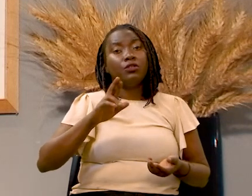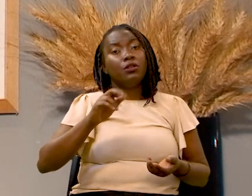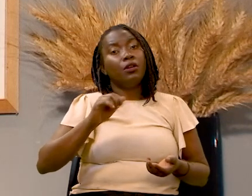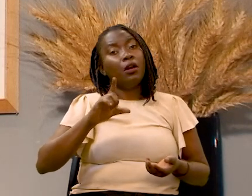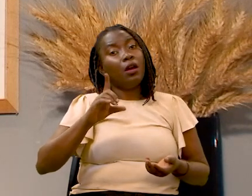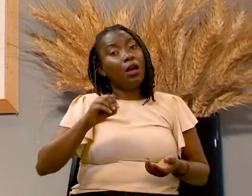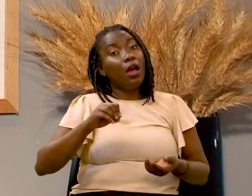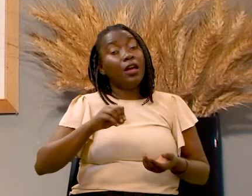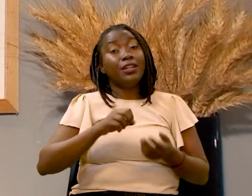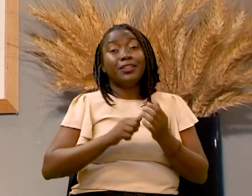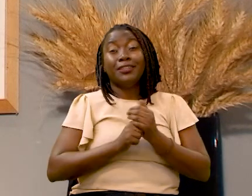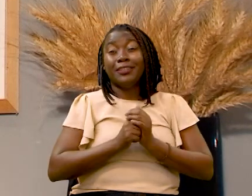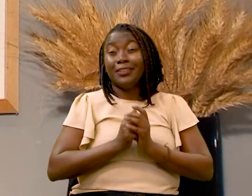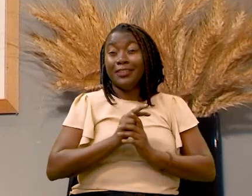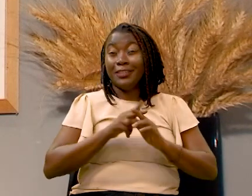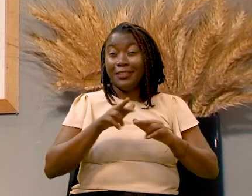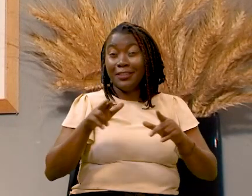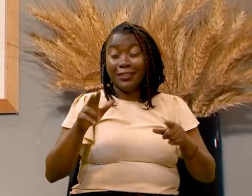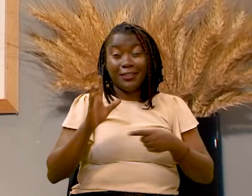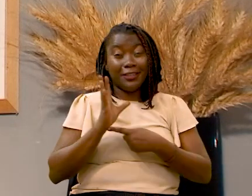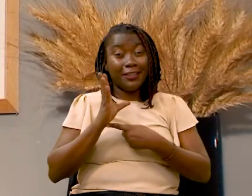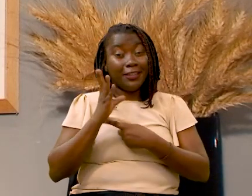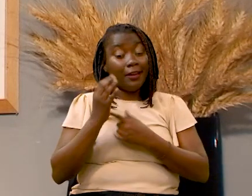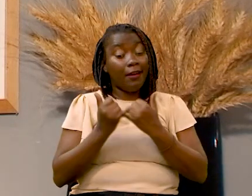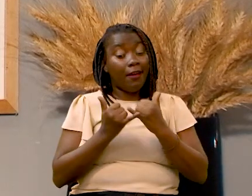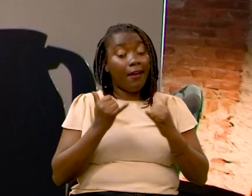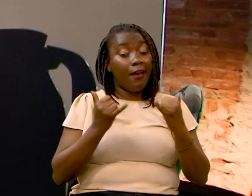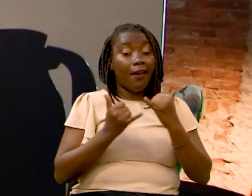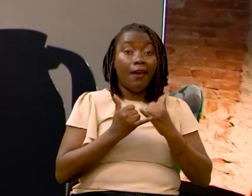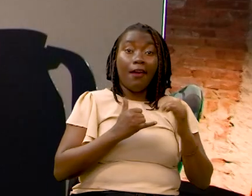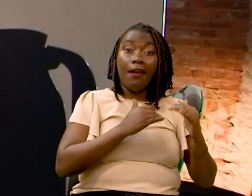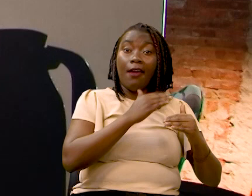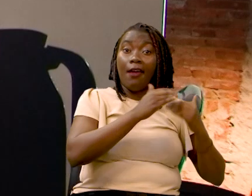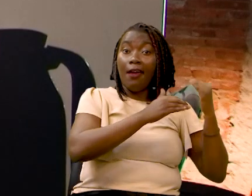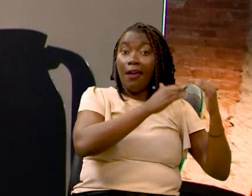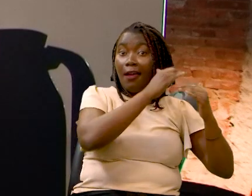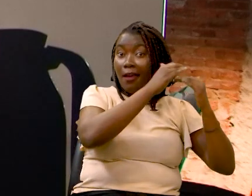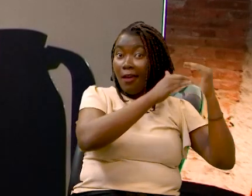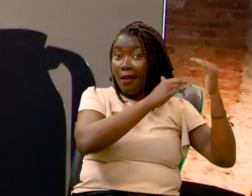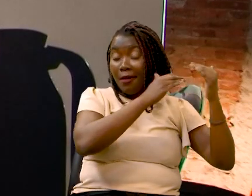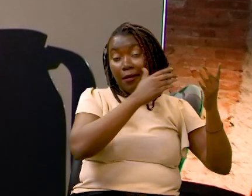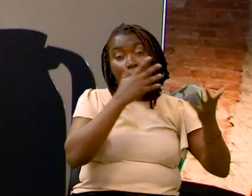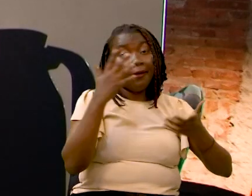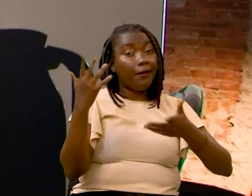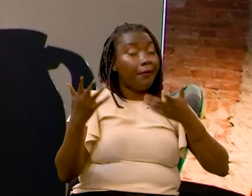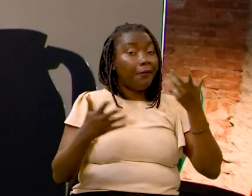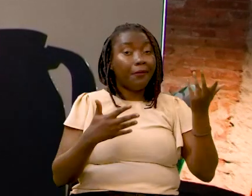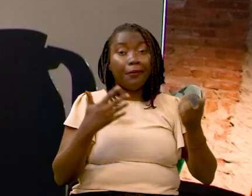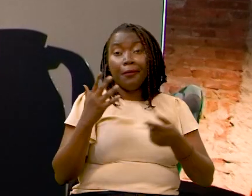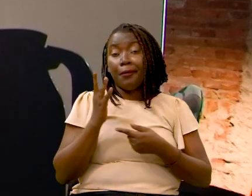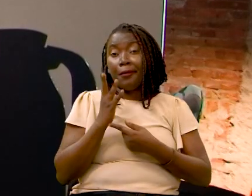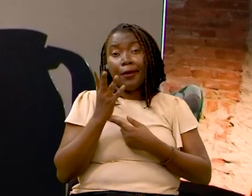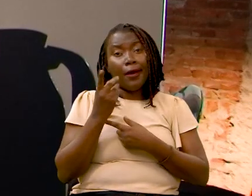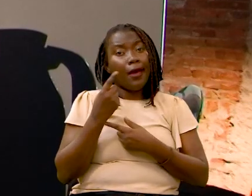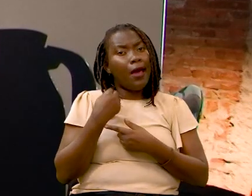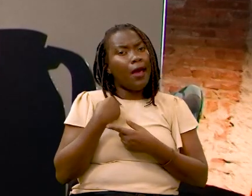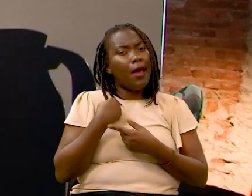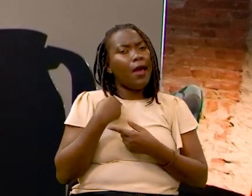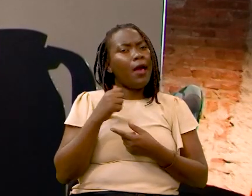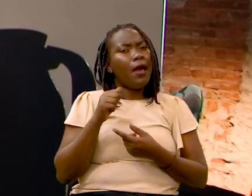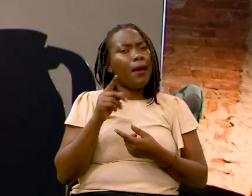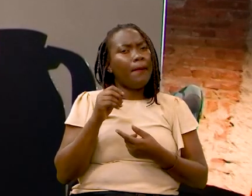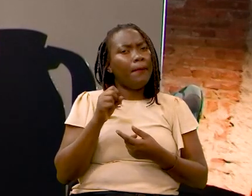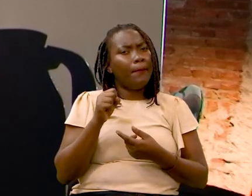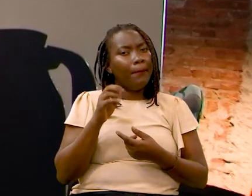Barros, são diversos artistas e parte do acervo de artistas em ascensão. Artistas